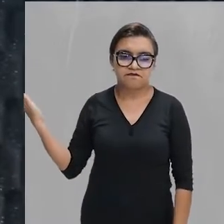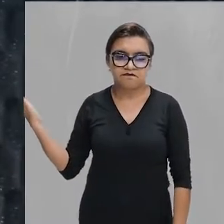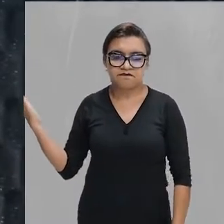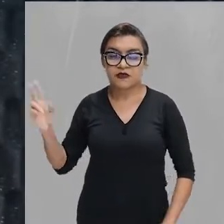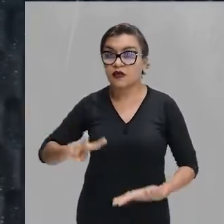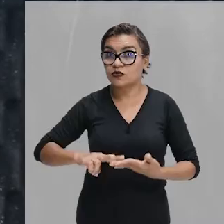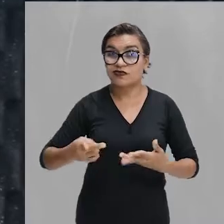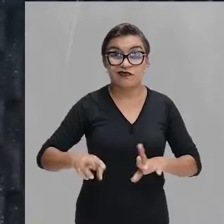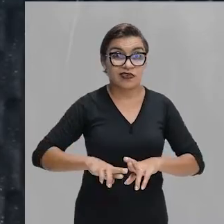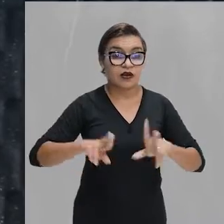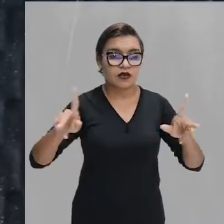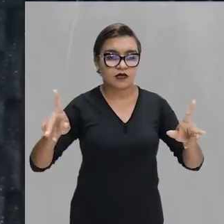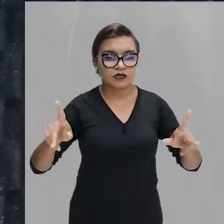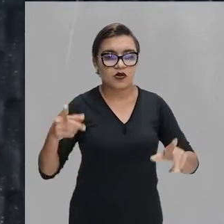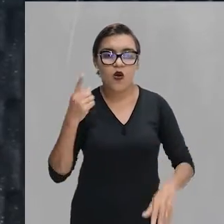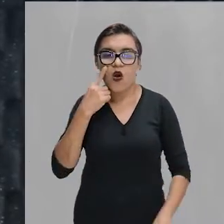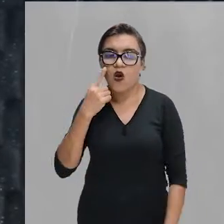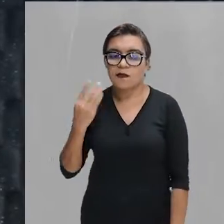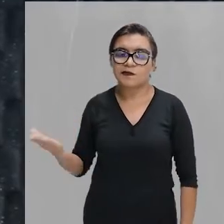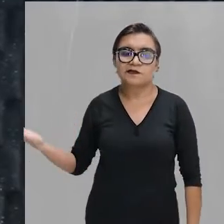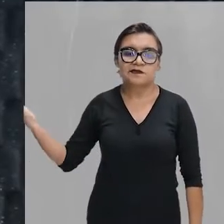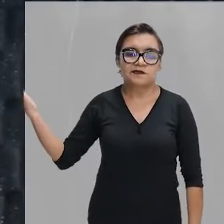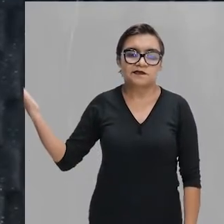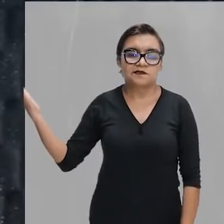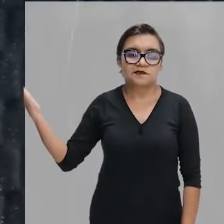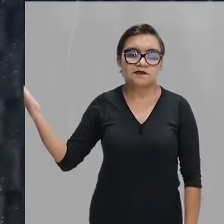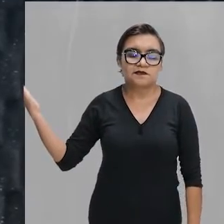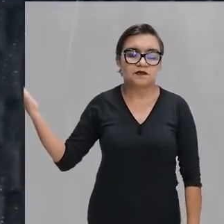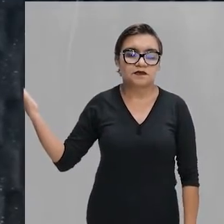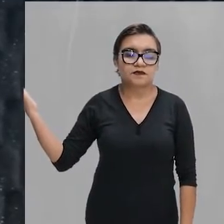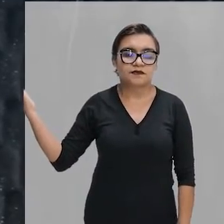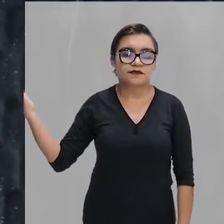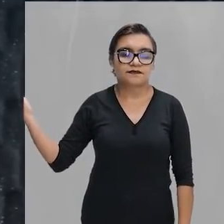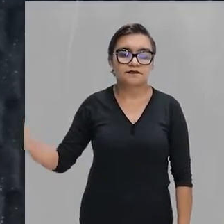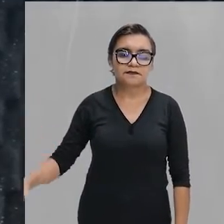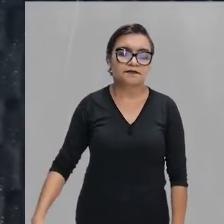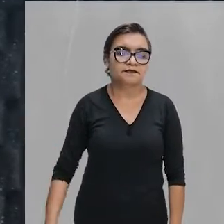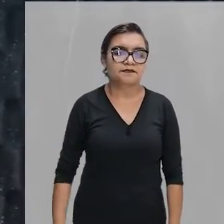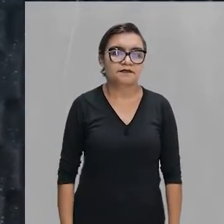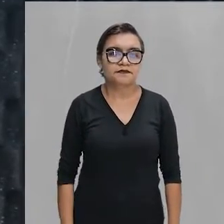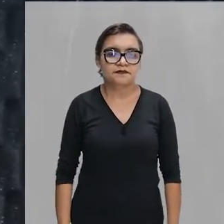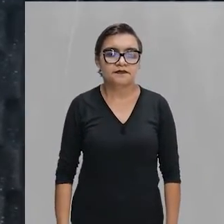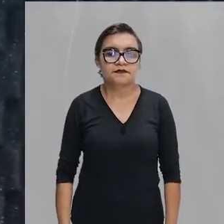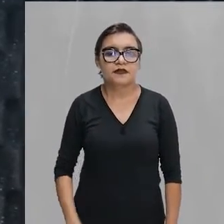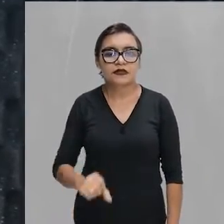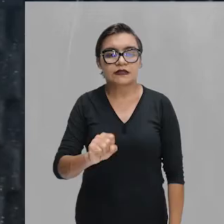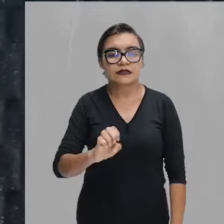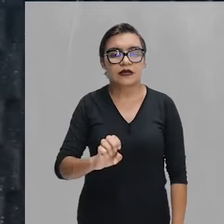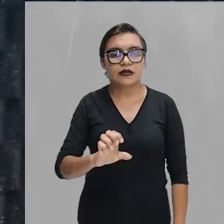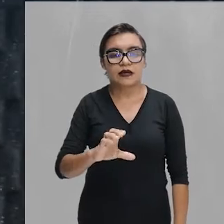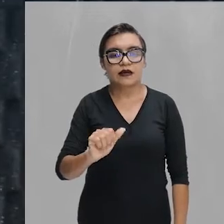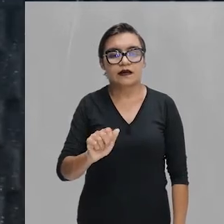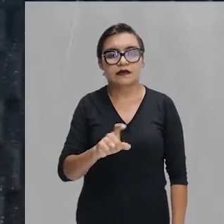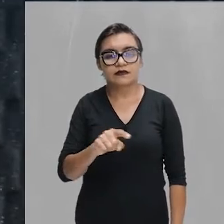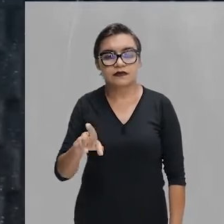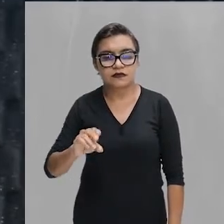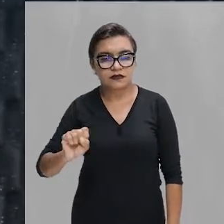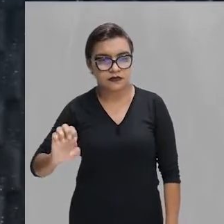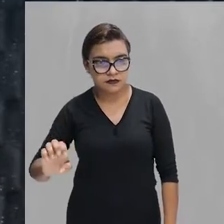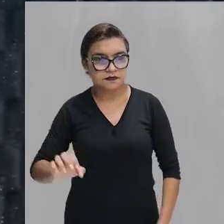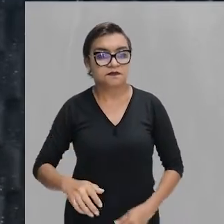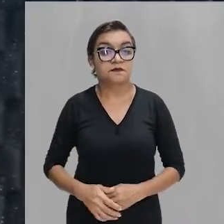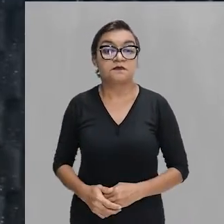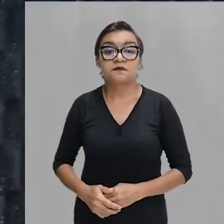tradução? Cachear-se, encaracolar-se. Secar-se, de secar, né? Secar-se. Vamos